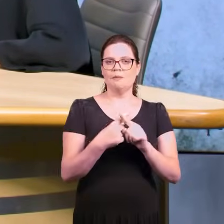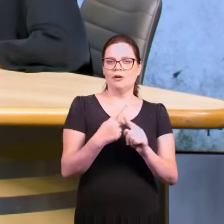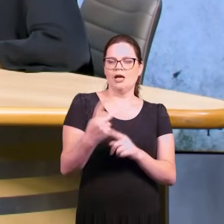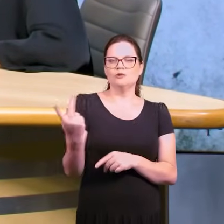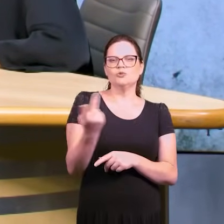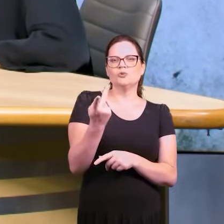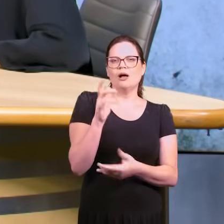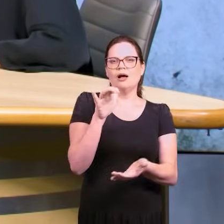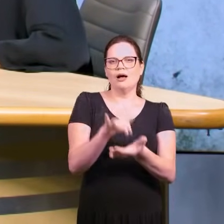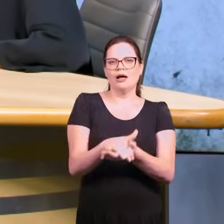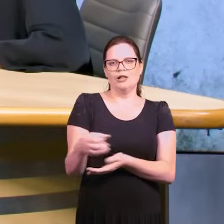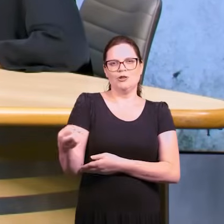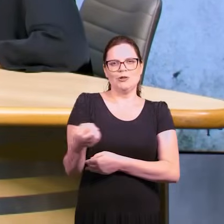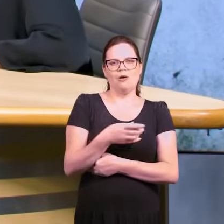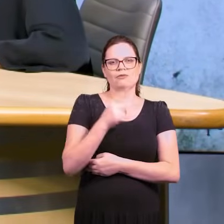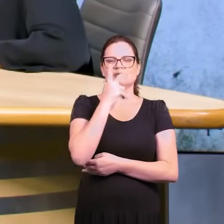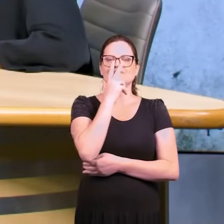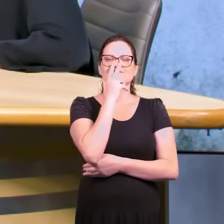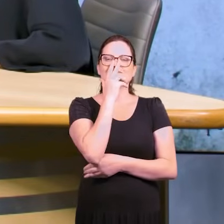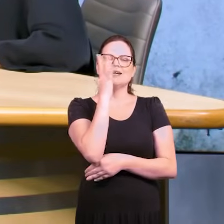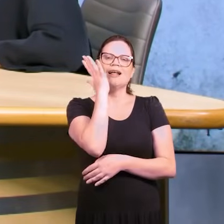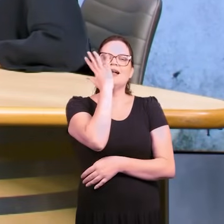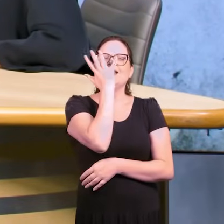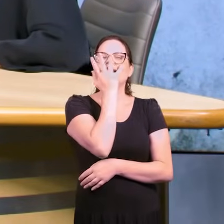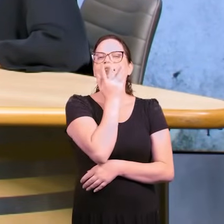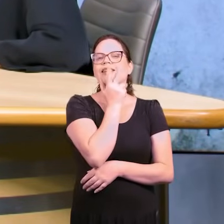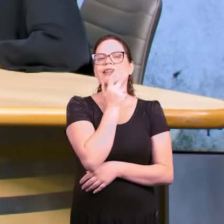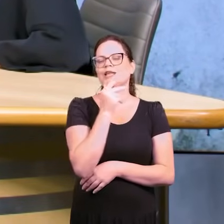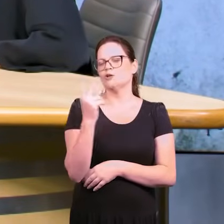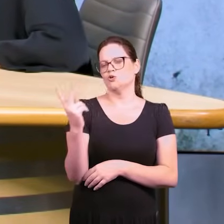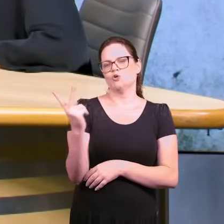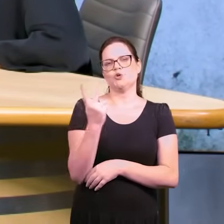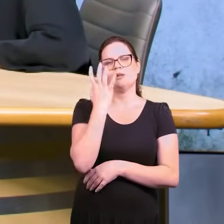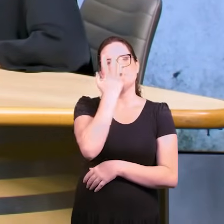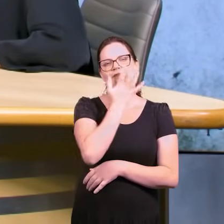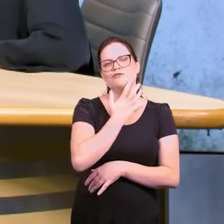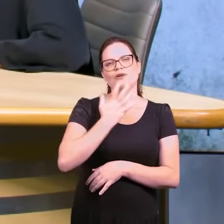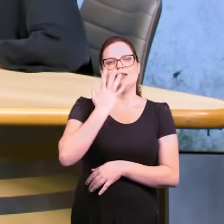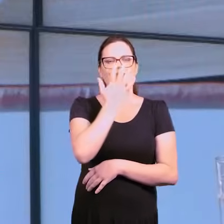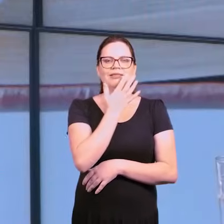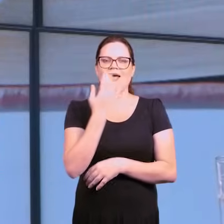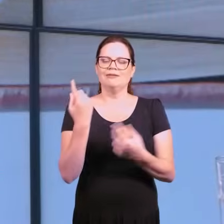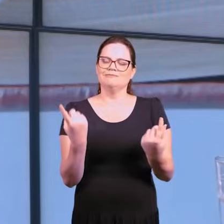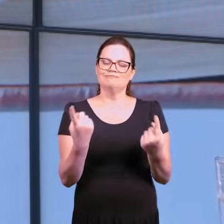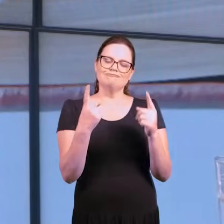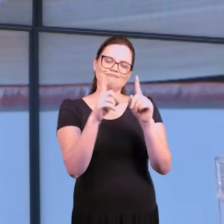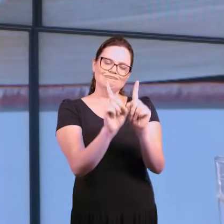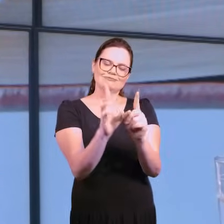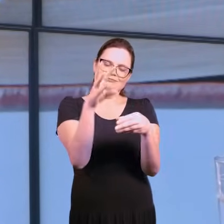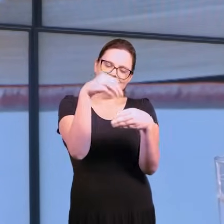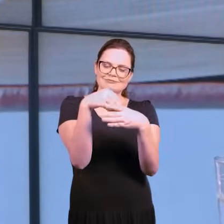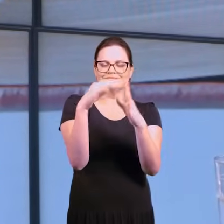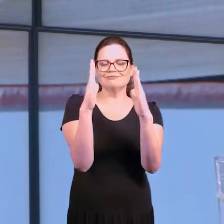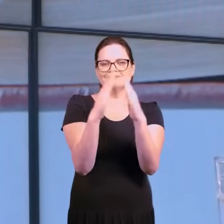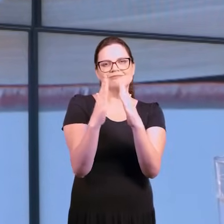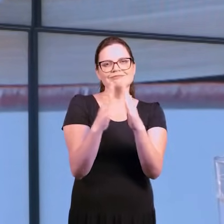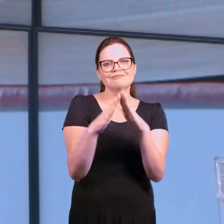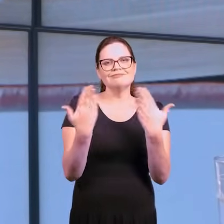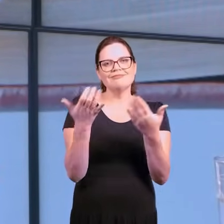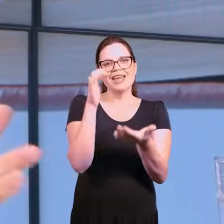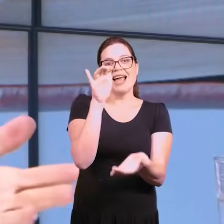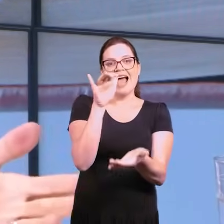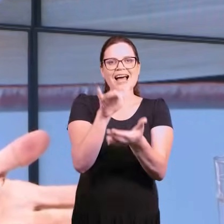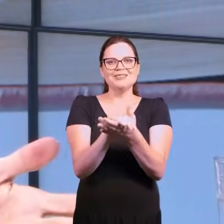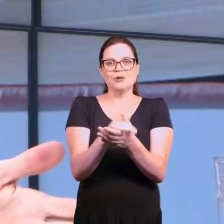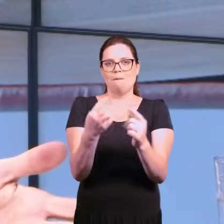casa, a vida é um mar de rosas. São duas pessoas que se amam, que vão morar juntas porque já